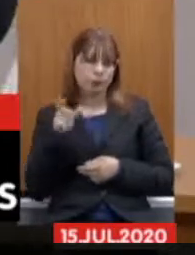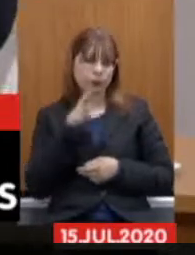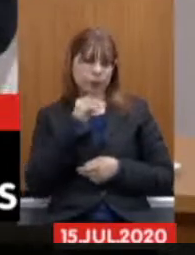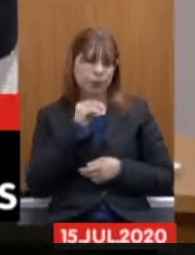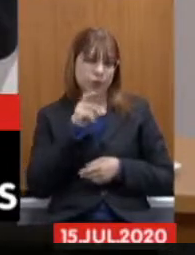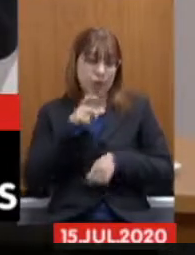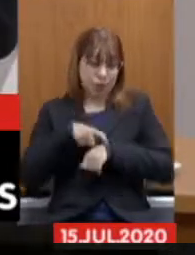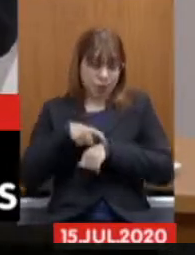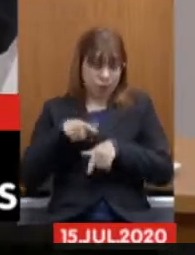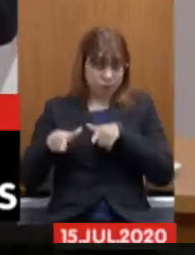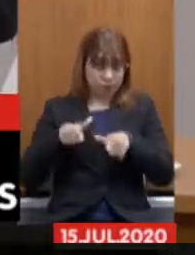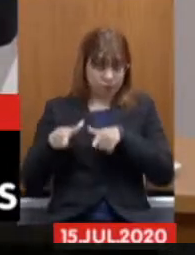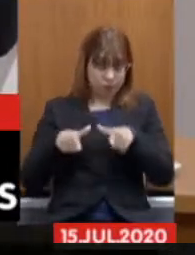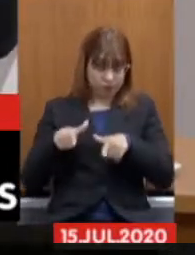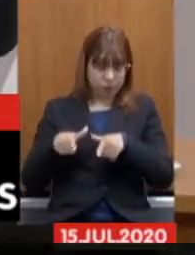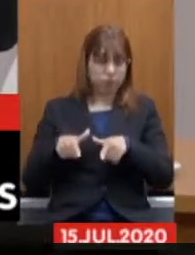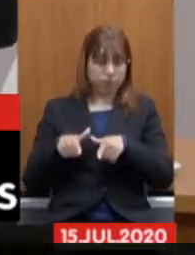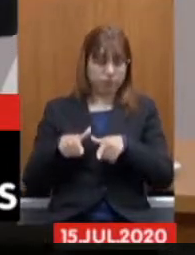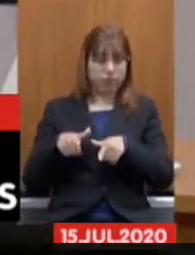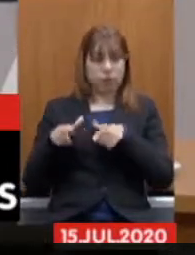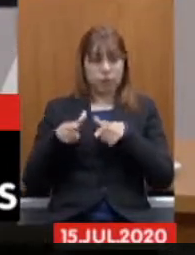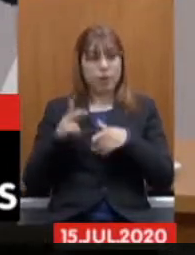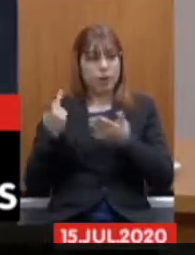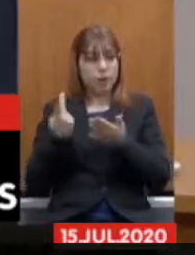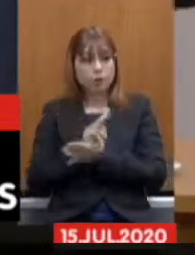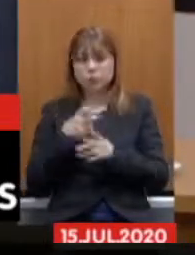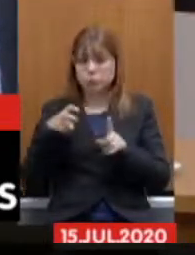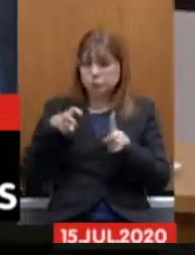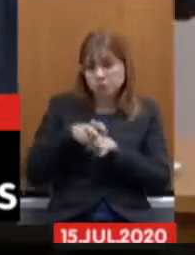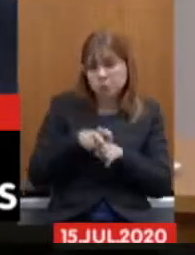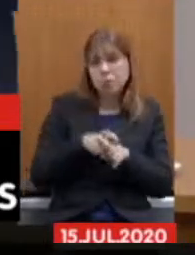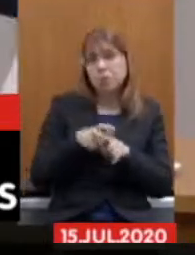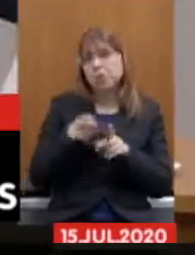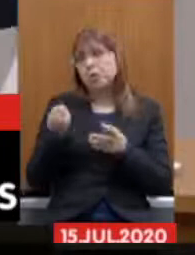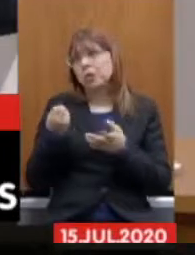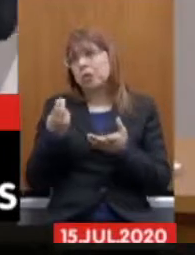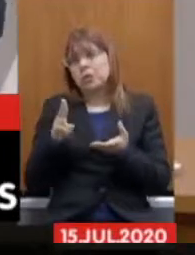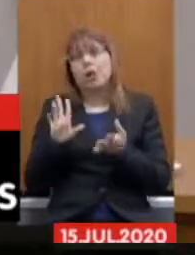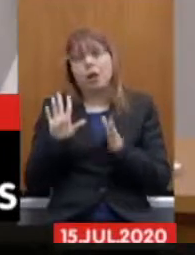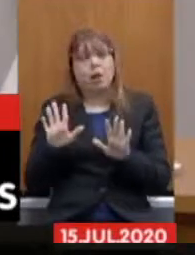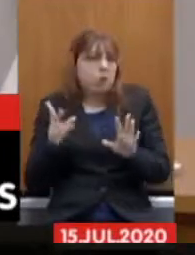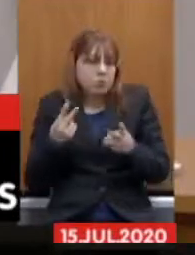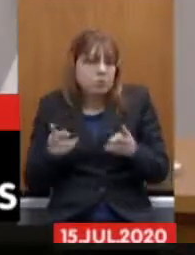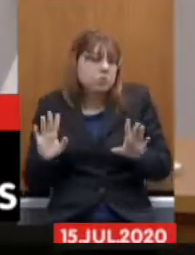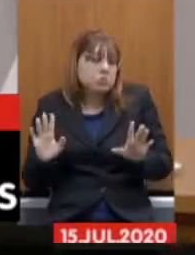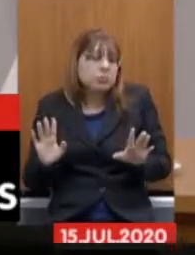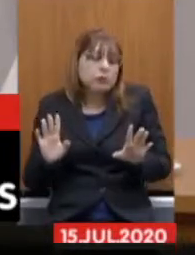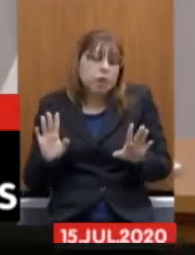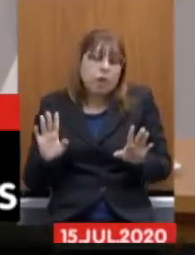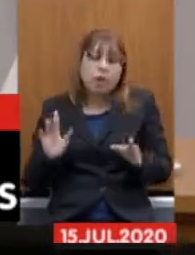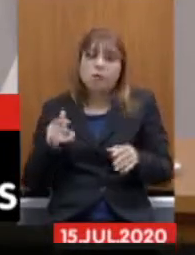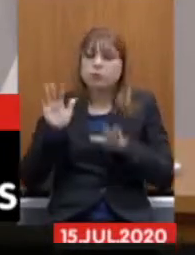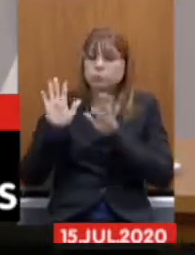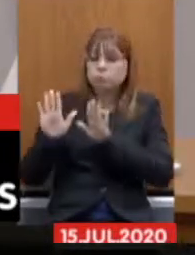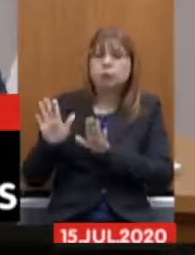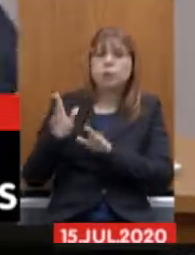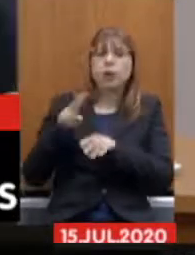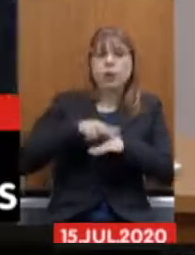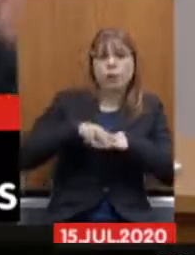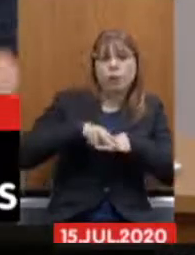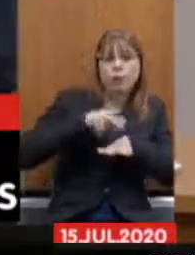na ativa está trabalhando vem acidentar deixa esposa e filhos esse cidadão